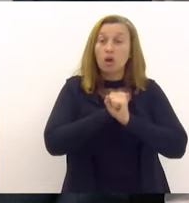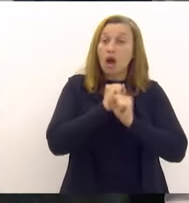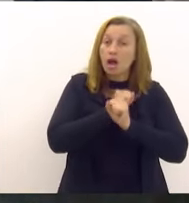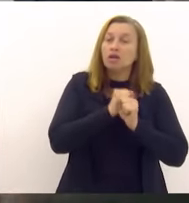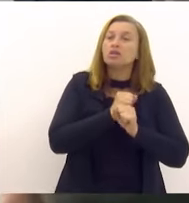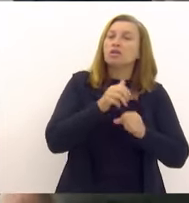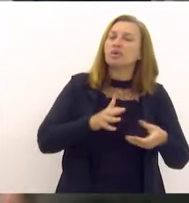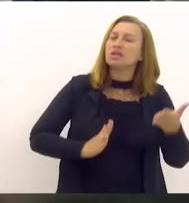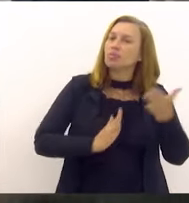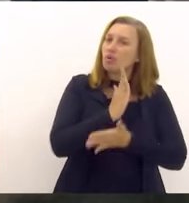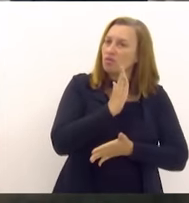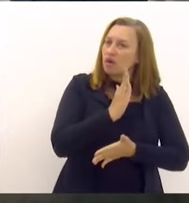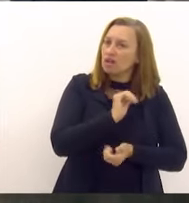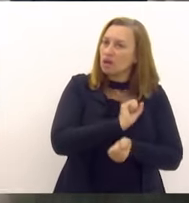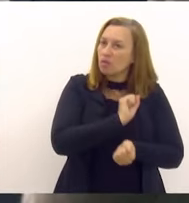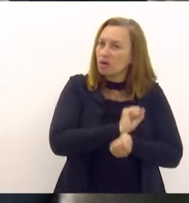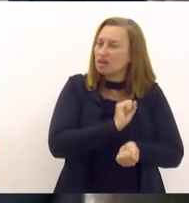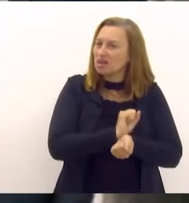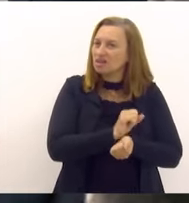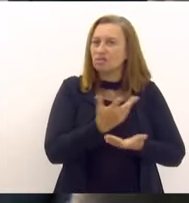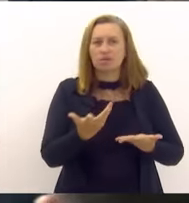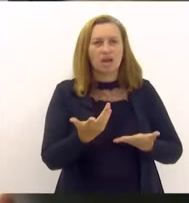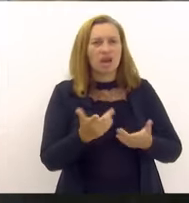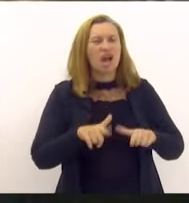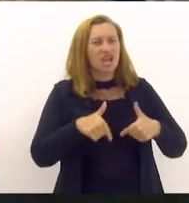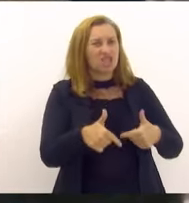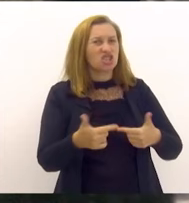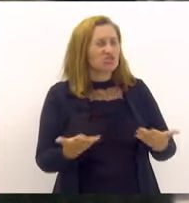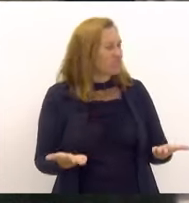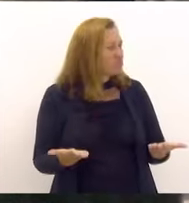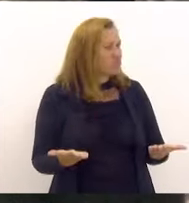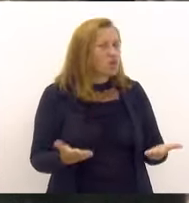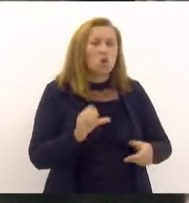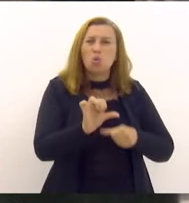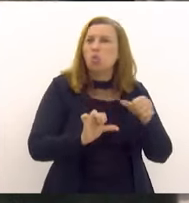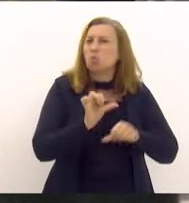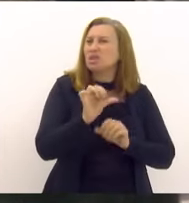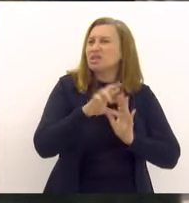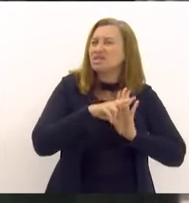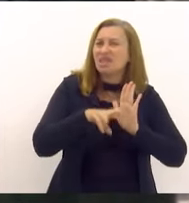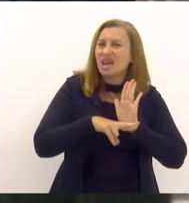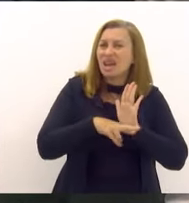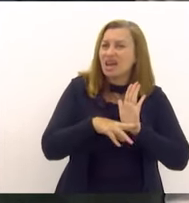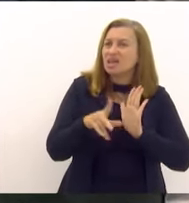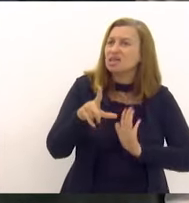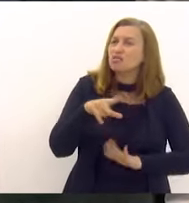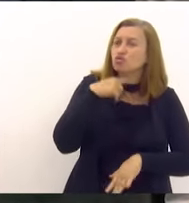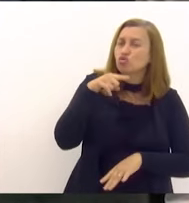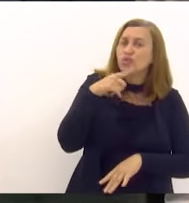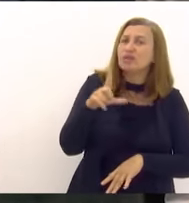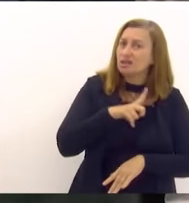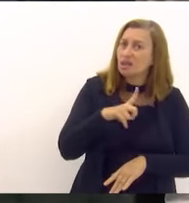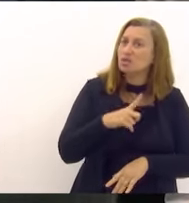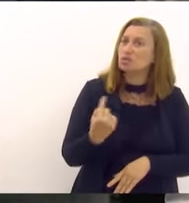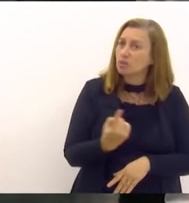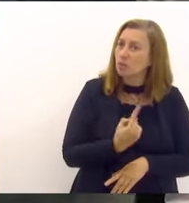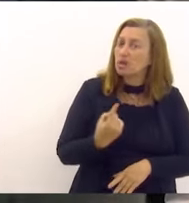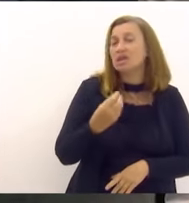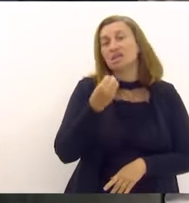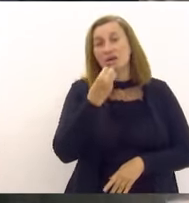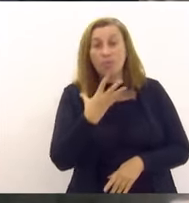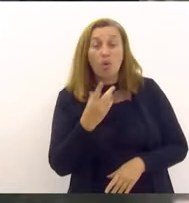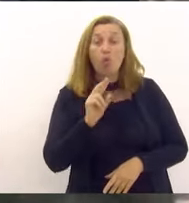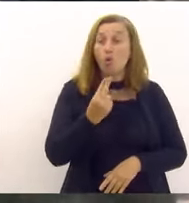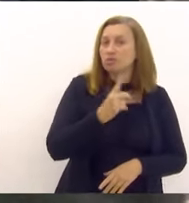aprovada, para que ela seja tratada dessa forma, com mudanças de critérios, inclusive, que a gente tem dúvidas se seriam positivas